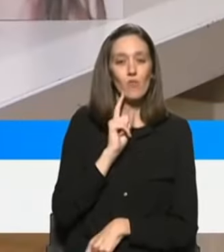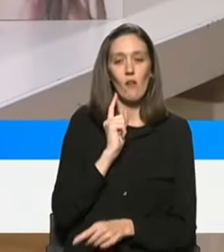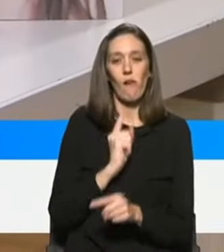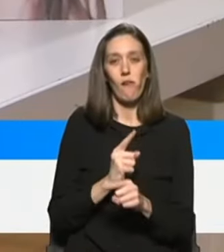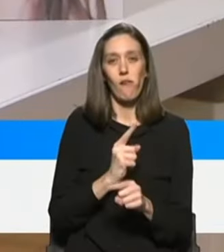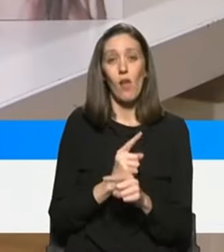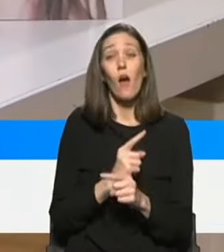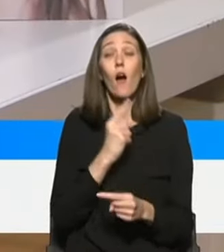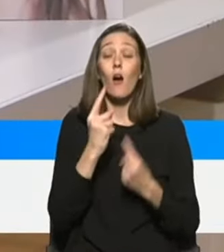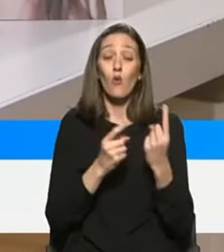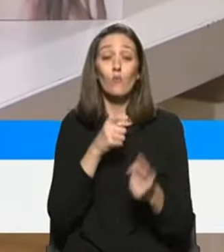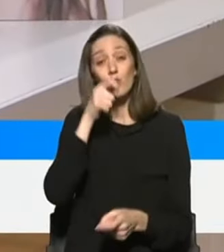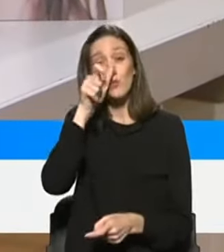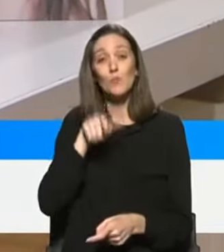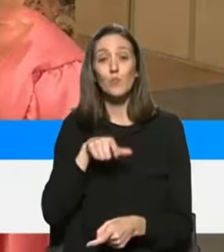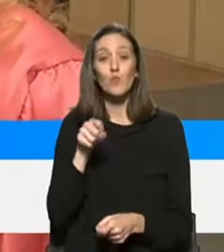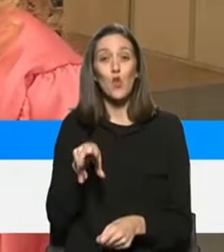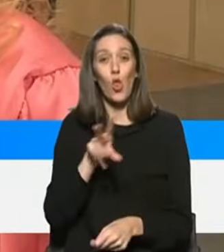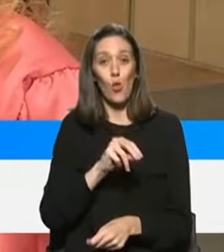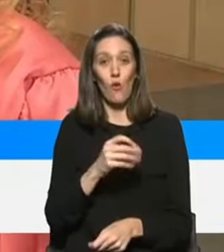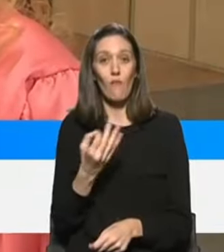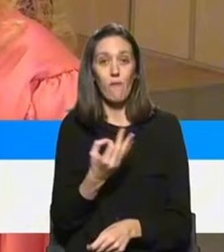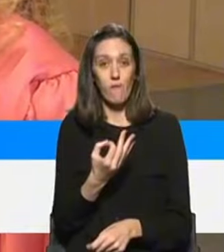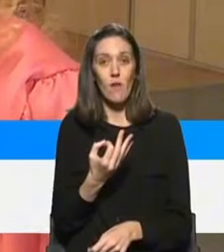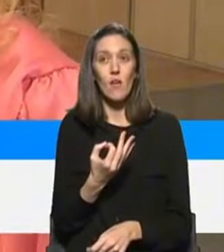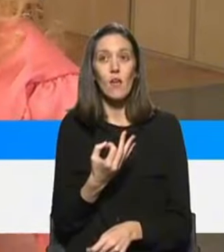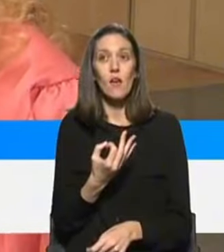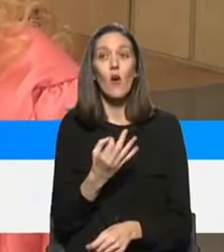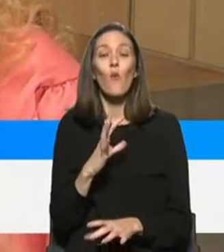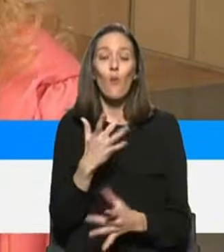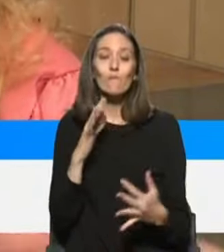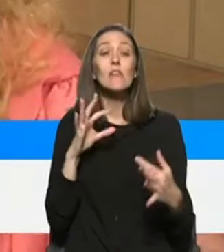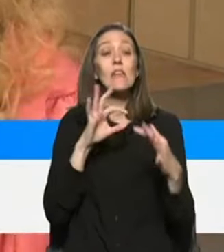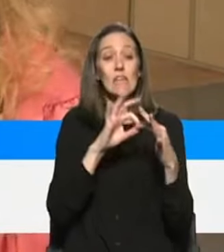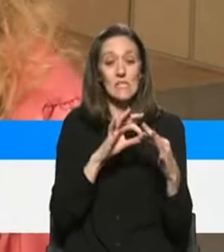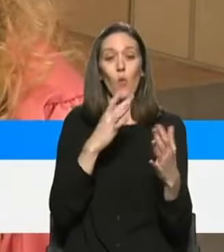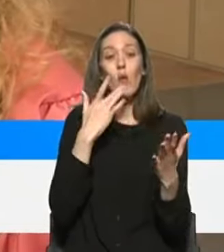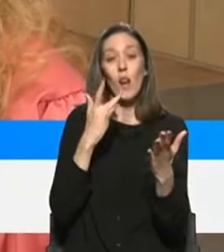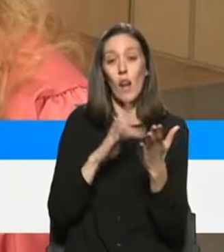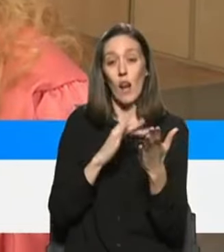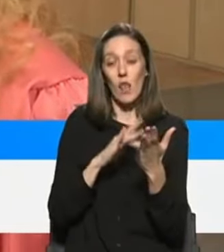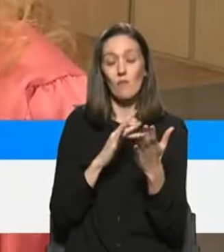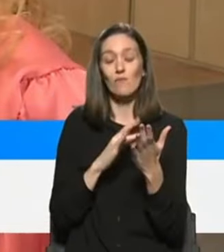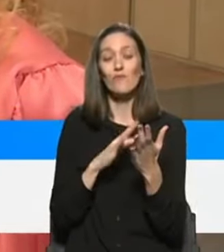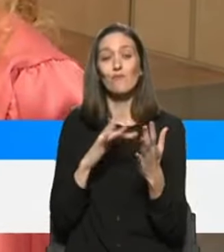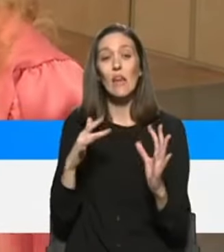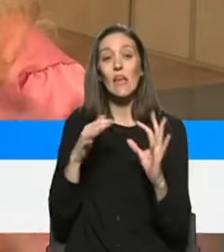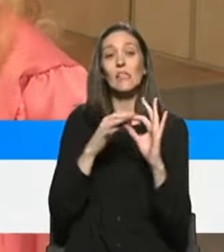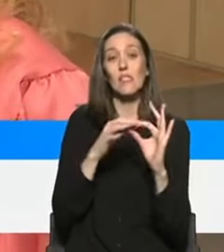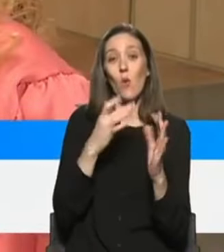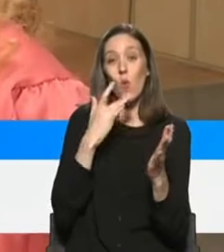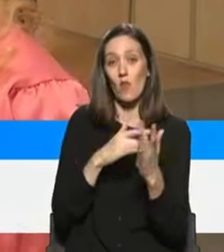alguns personagens novos, e têm a ligação, quando se lê o livro e percebe-se, com as anteriores,